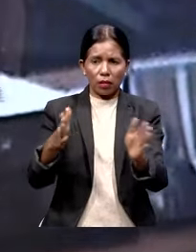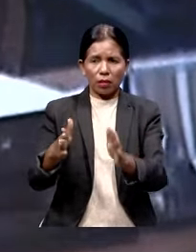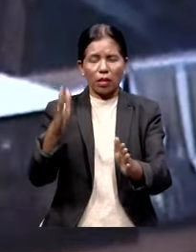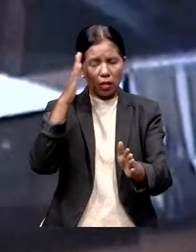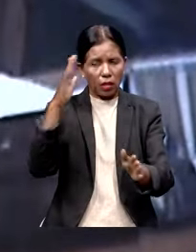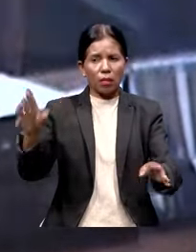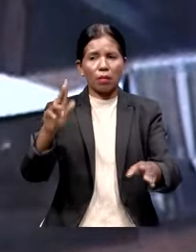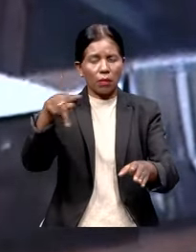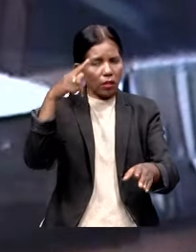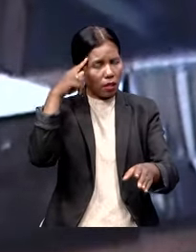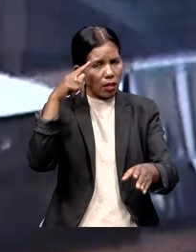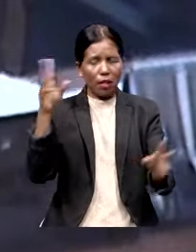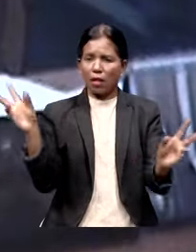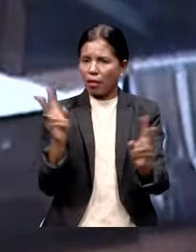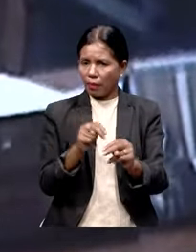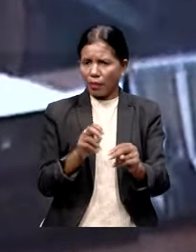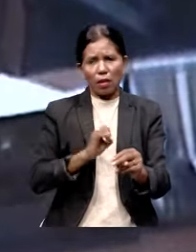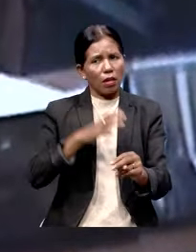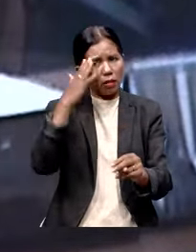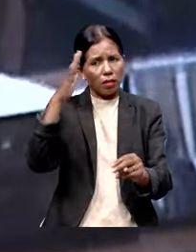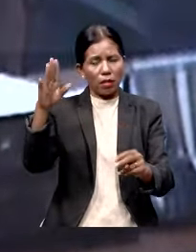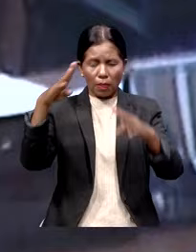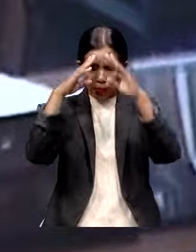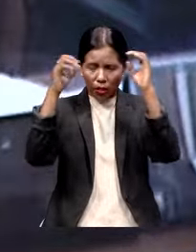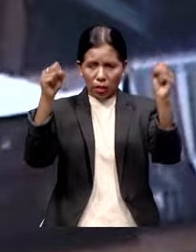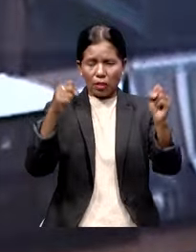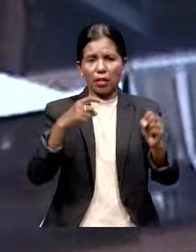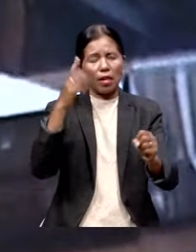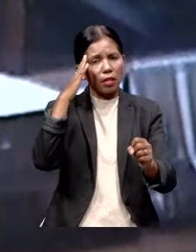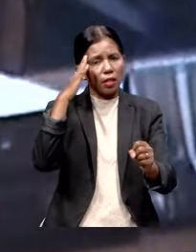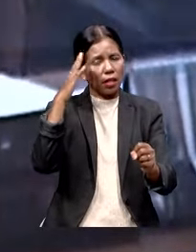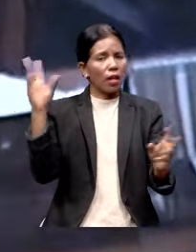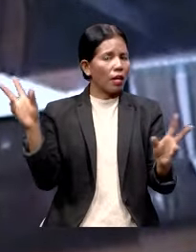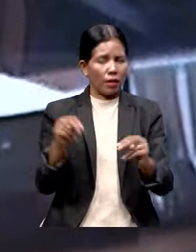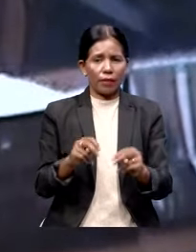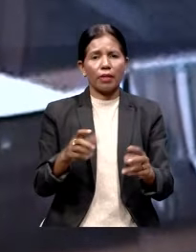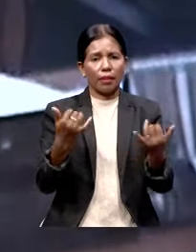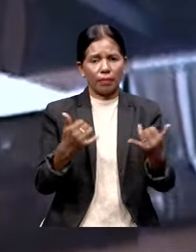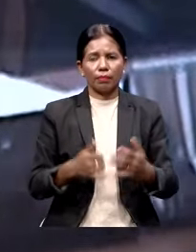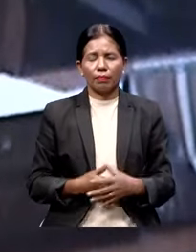domissão política lá há lá até nesse senhor presidente até nesse lá ida nene